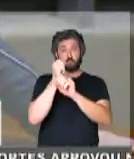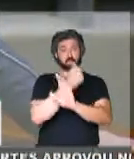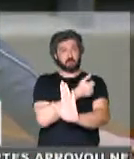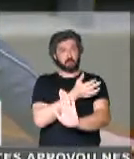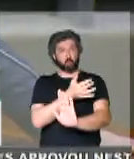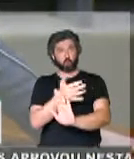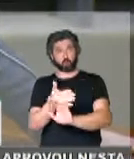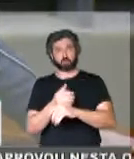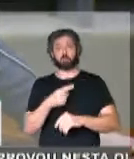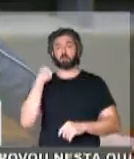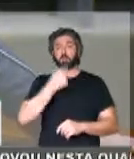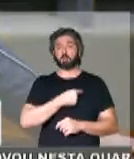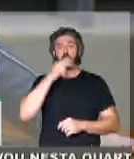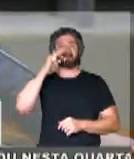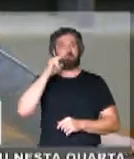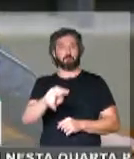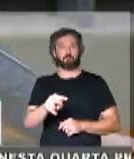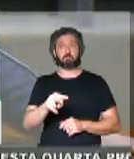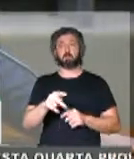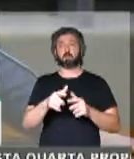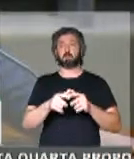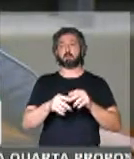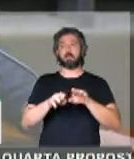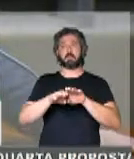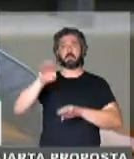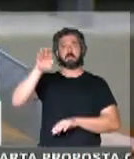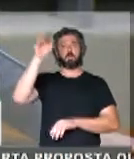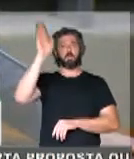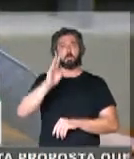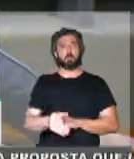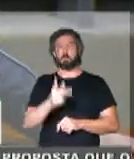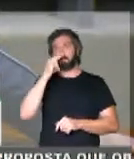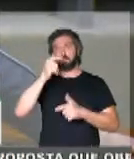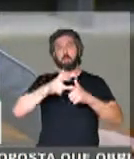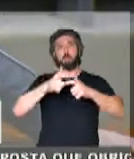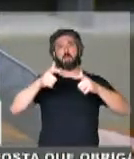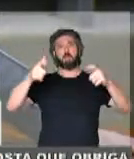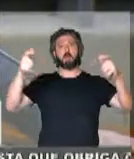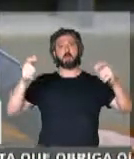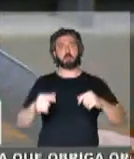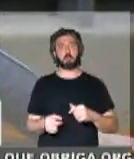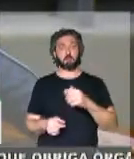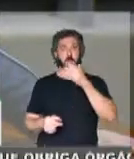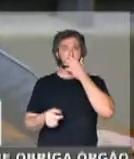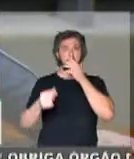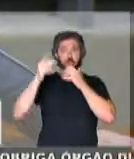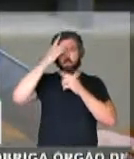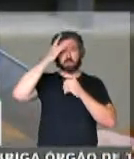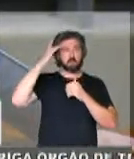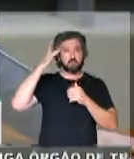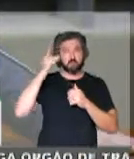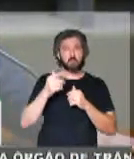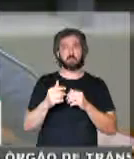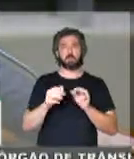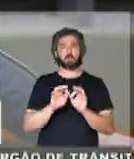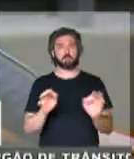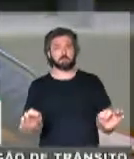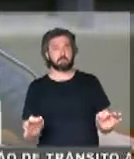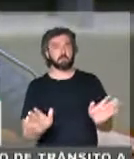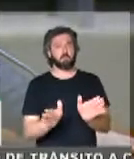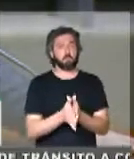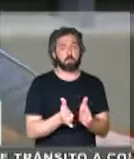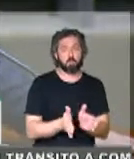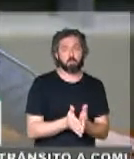anos, nós estamos vendo aumentar a desigualdade no nosso país. As pessoas mais